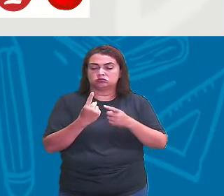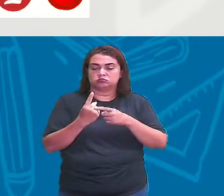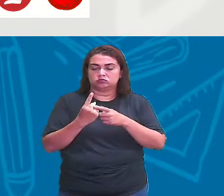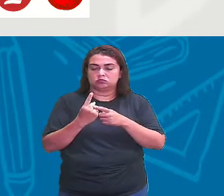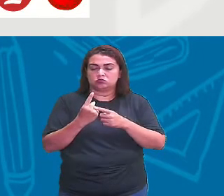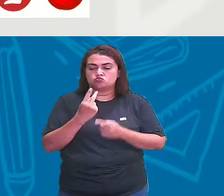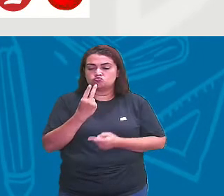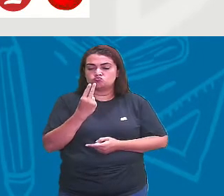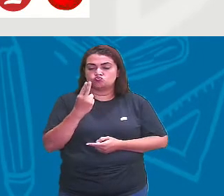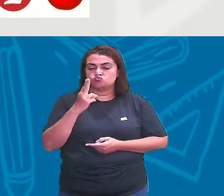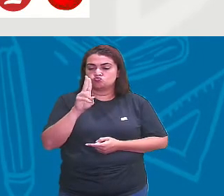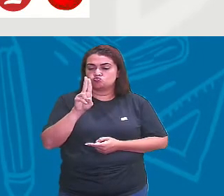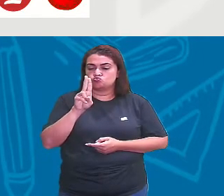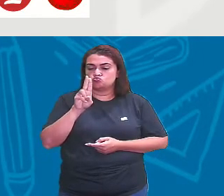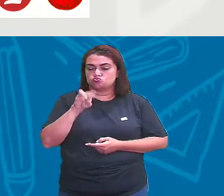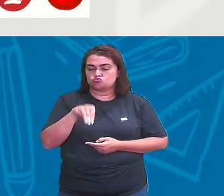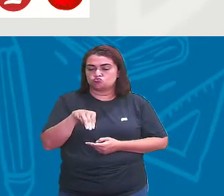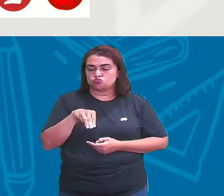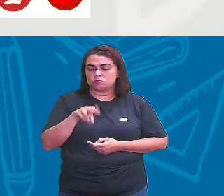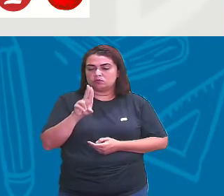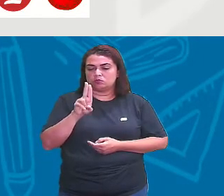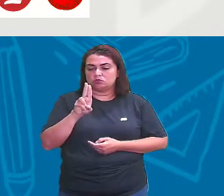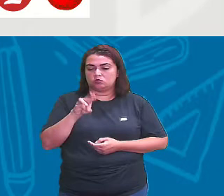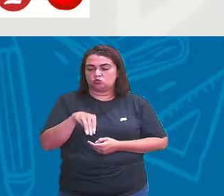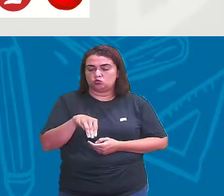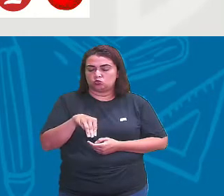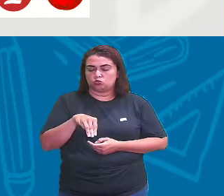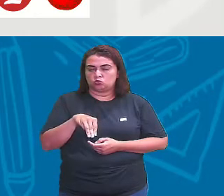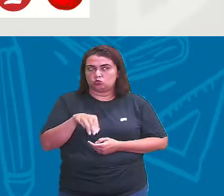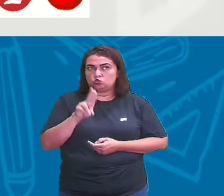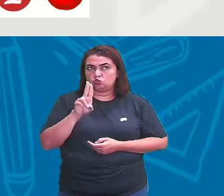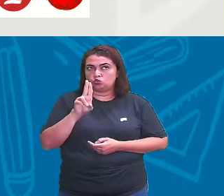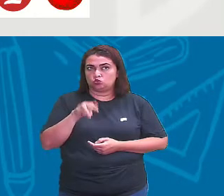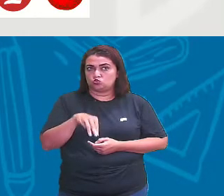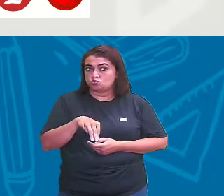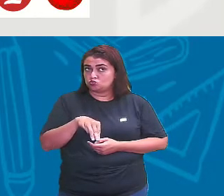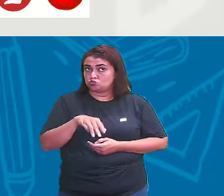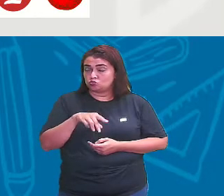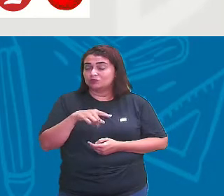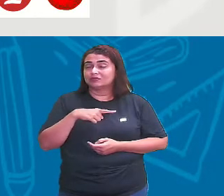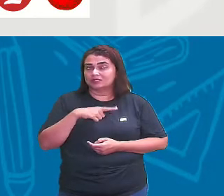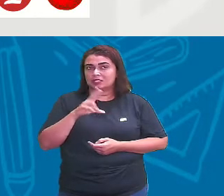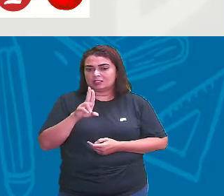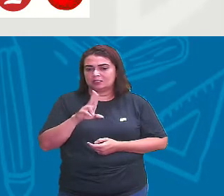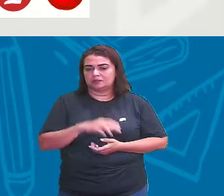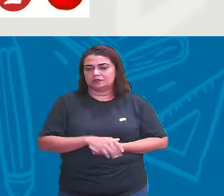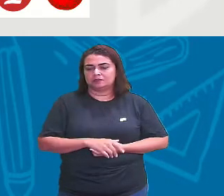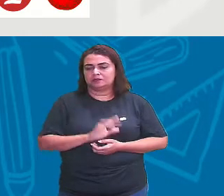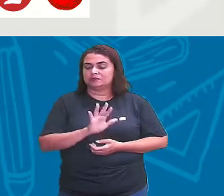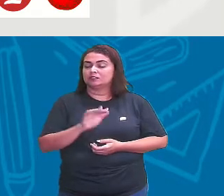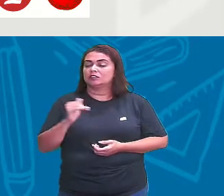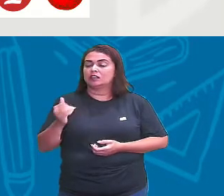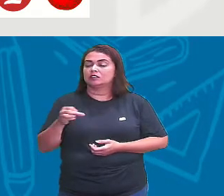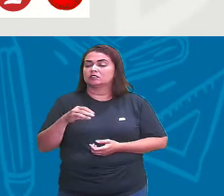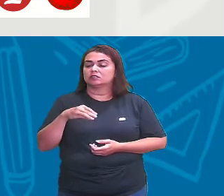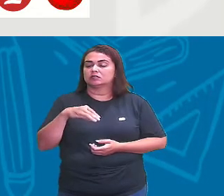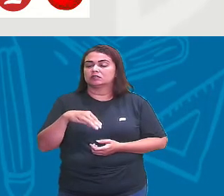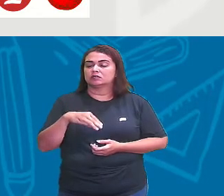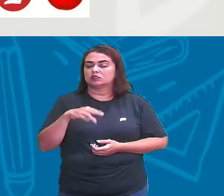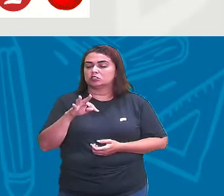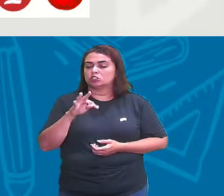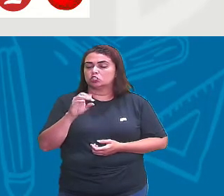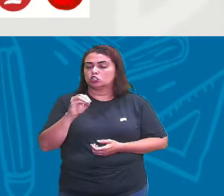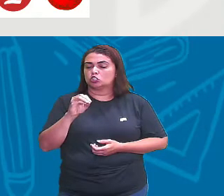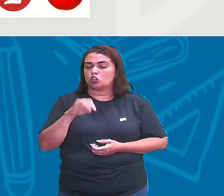nome desse número é 1. 1. Tem uma letra U. E do lado do número 1 tem um